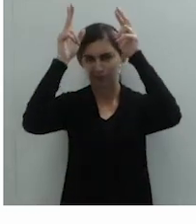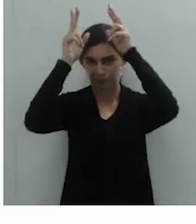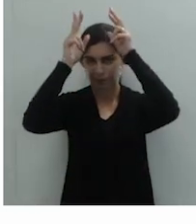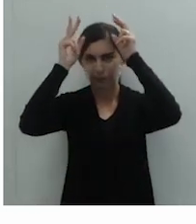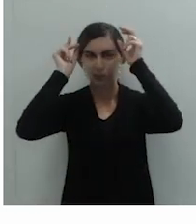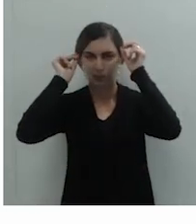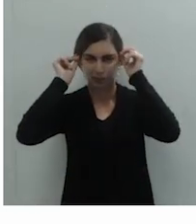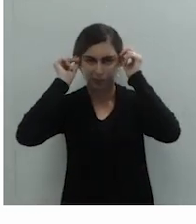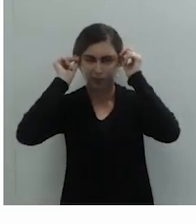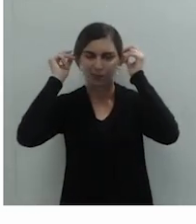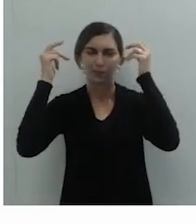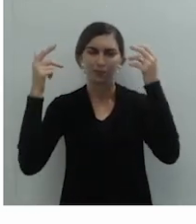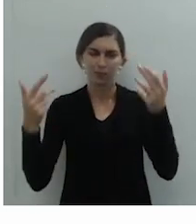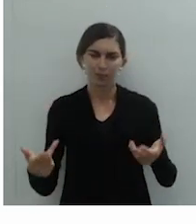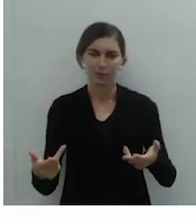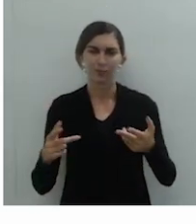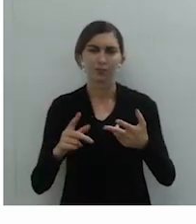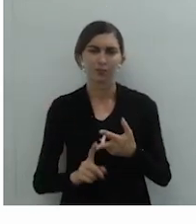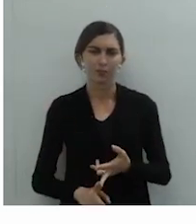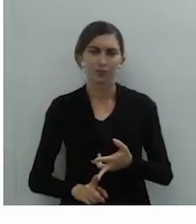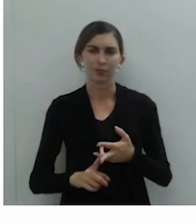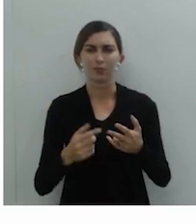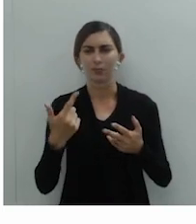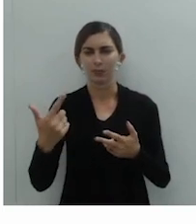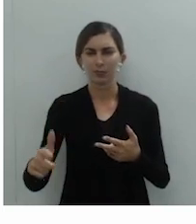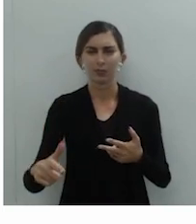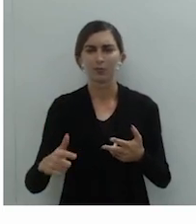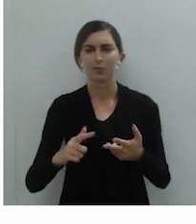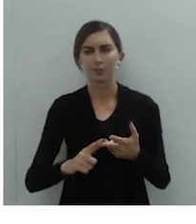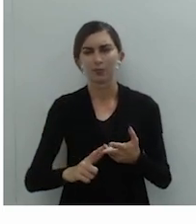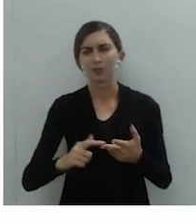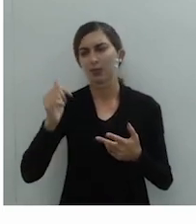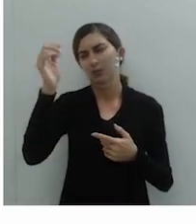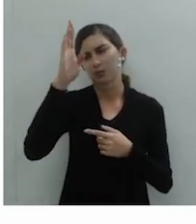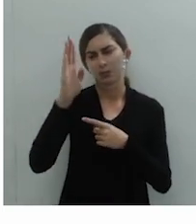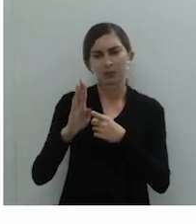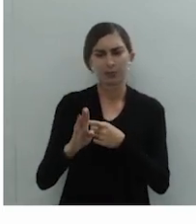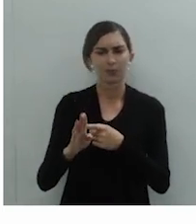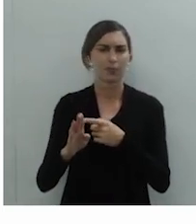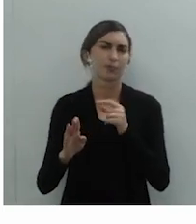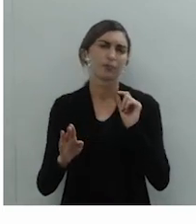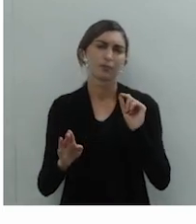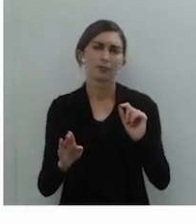enfermeiro, o açougueiro e o brasileiro,